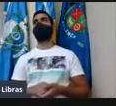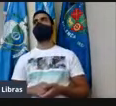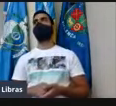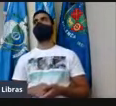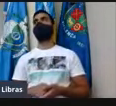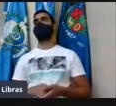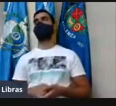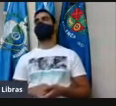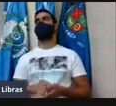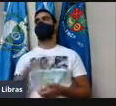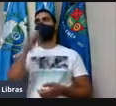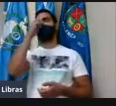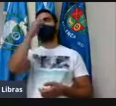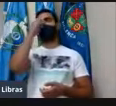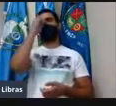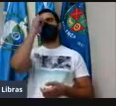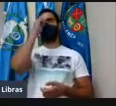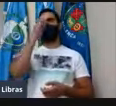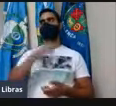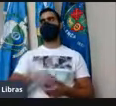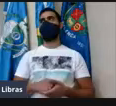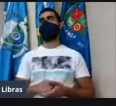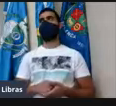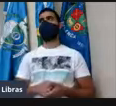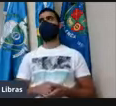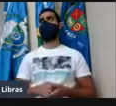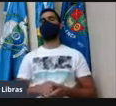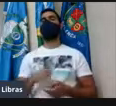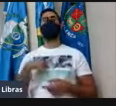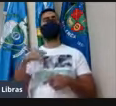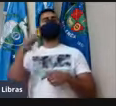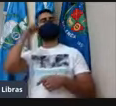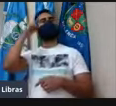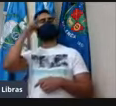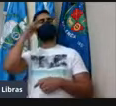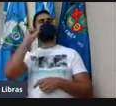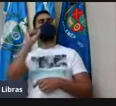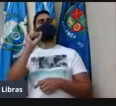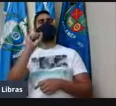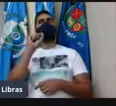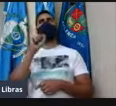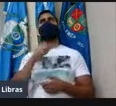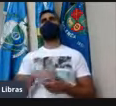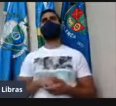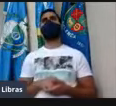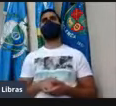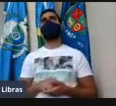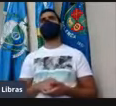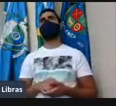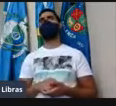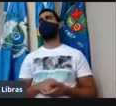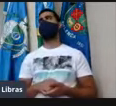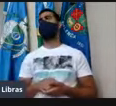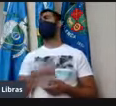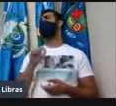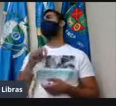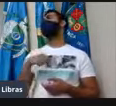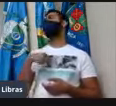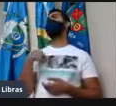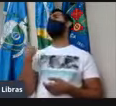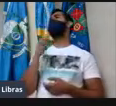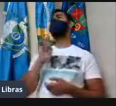todos os colegas. Então, eu fico pensando o seguinte, nós somos o quê aqui